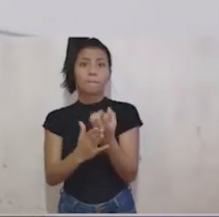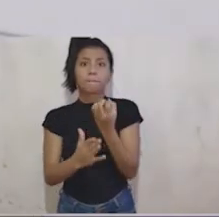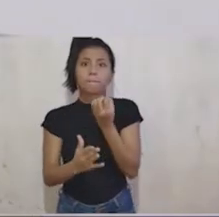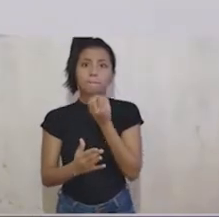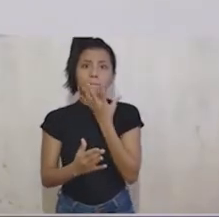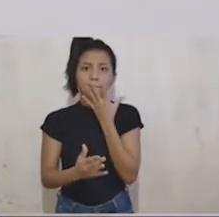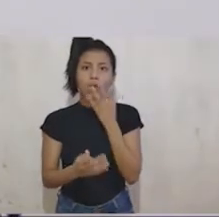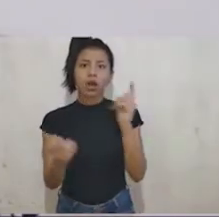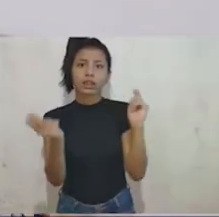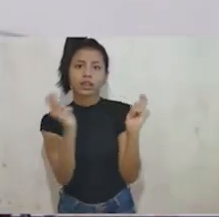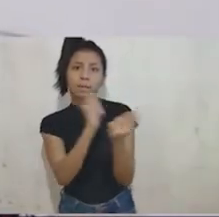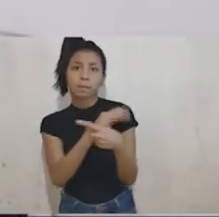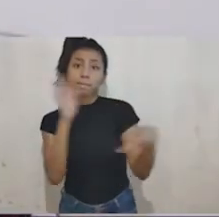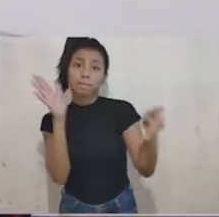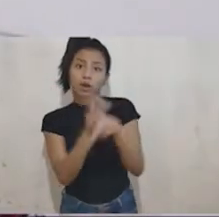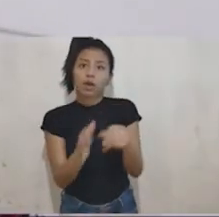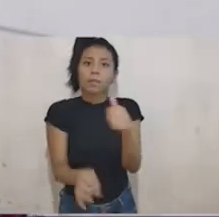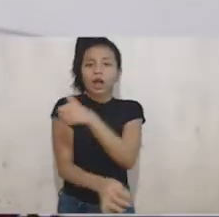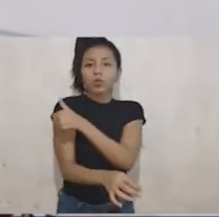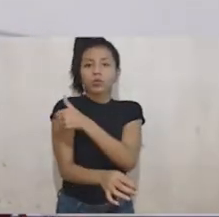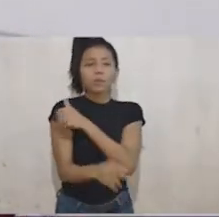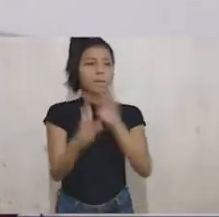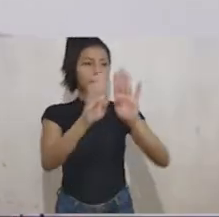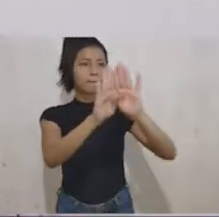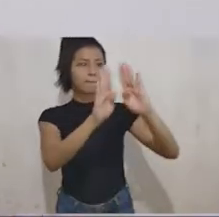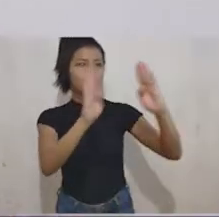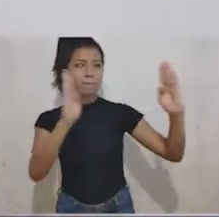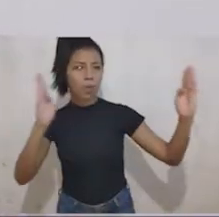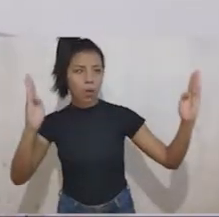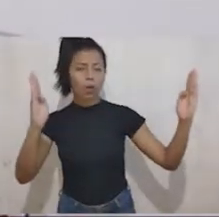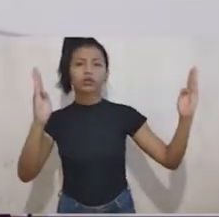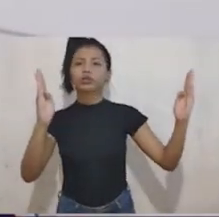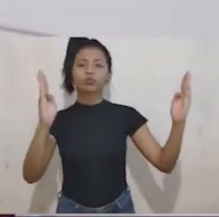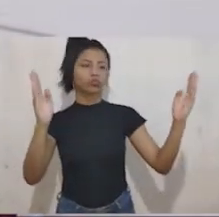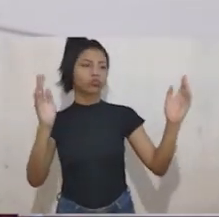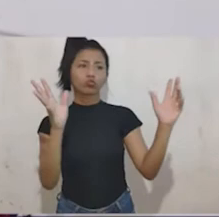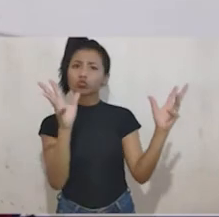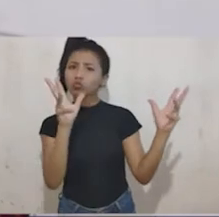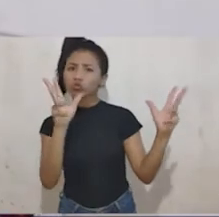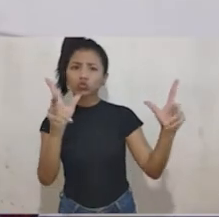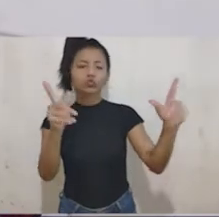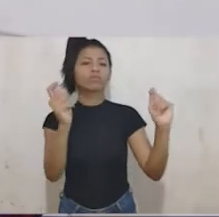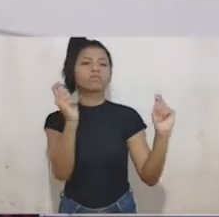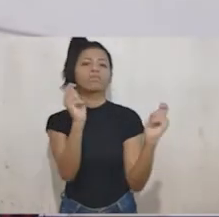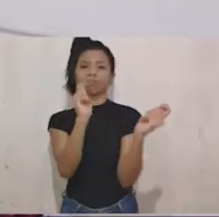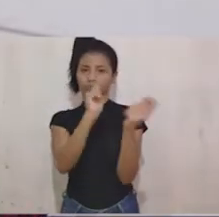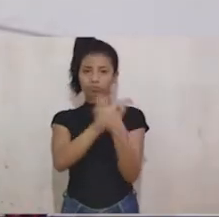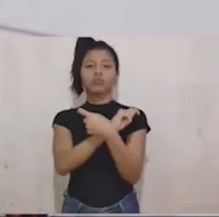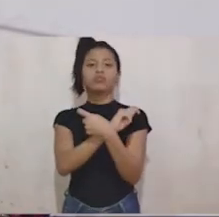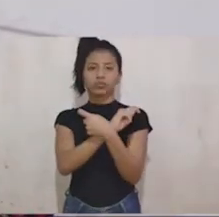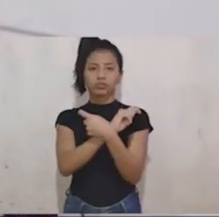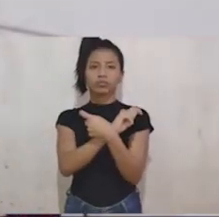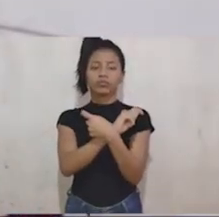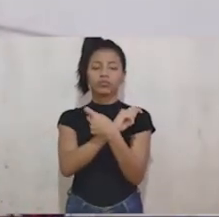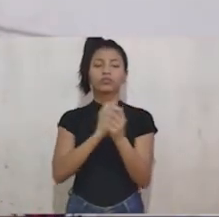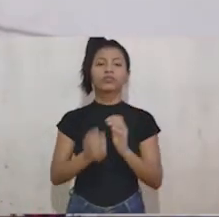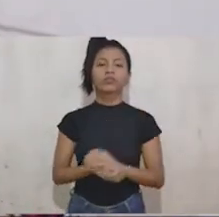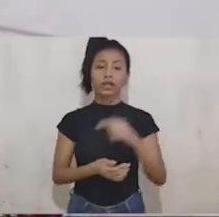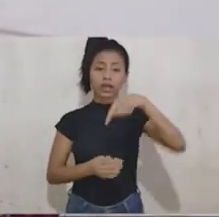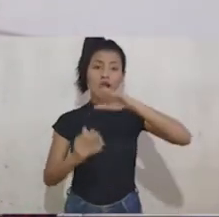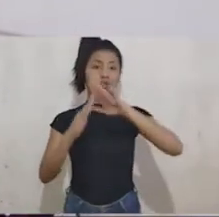portas com a medição certa para que um cadeirante possa adentrar nas salas. Então, assim, nós temos uma